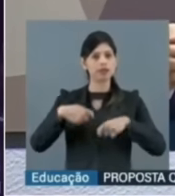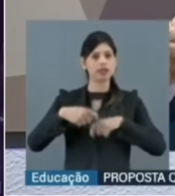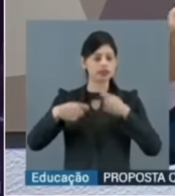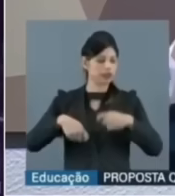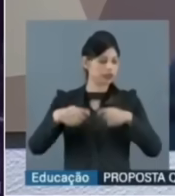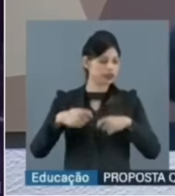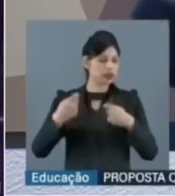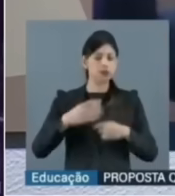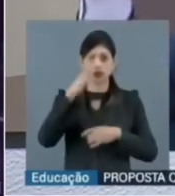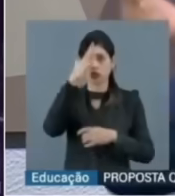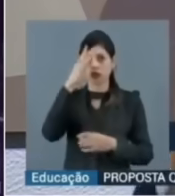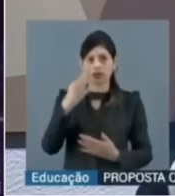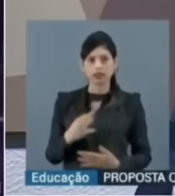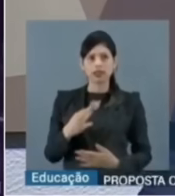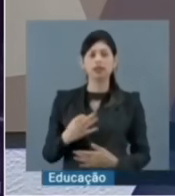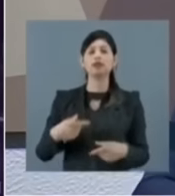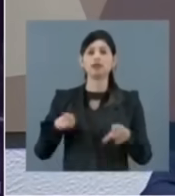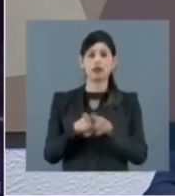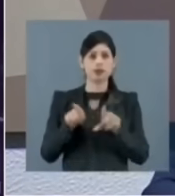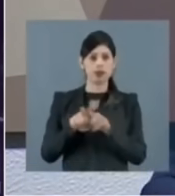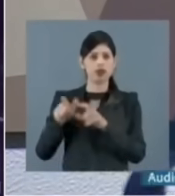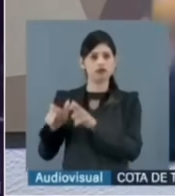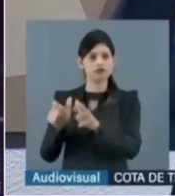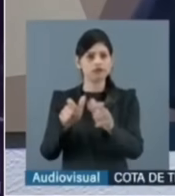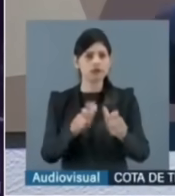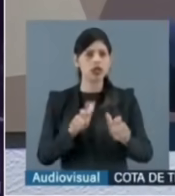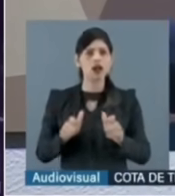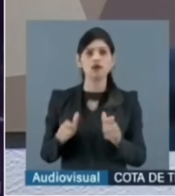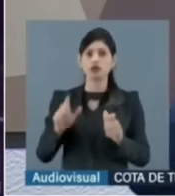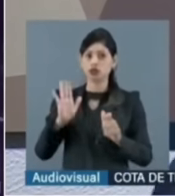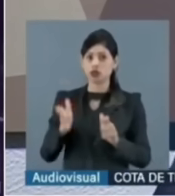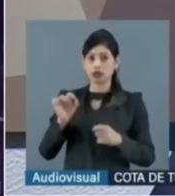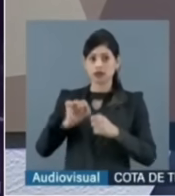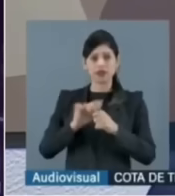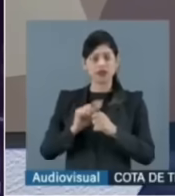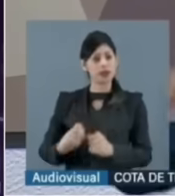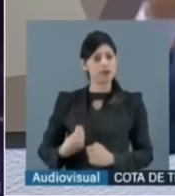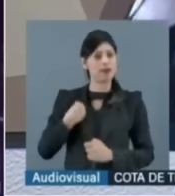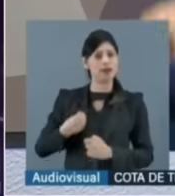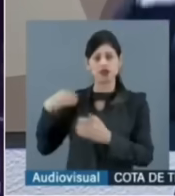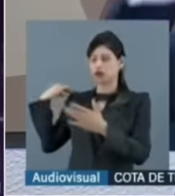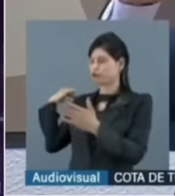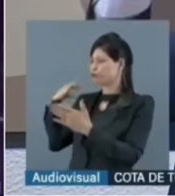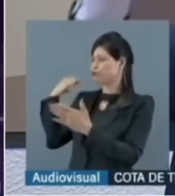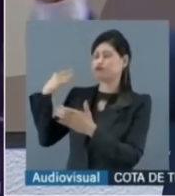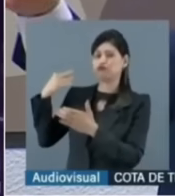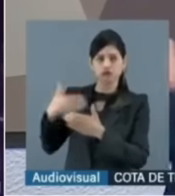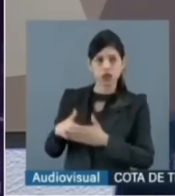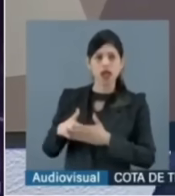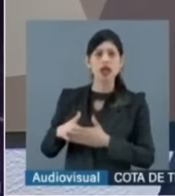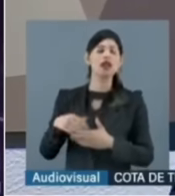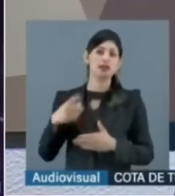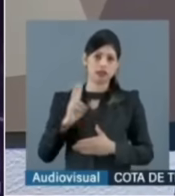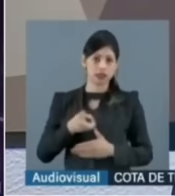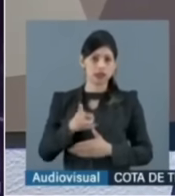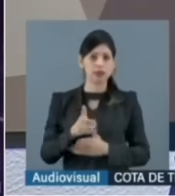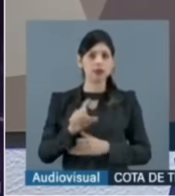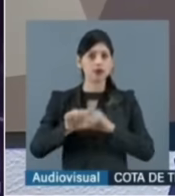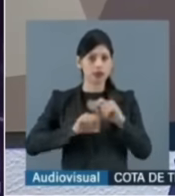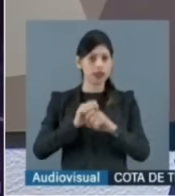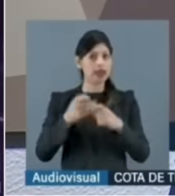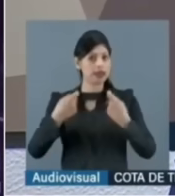certeza e nas zonas de penumbra como eu fiz a vida toda há que se prestigiar a